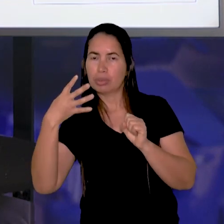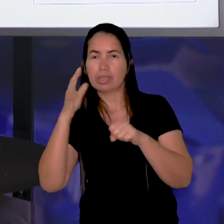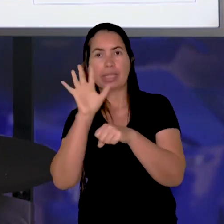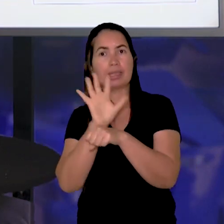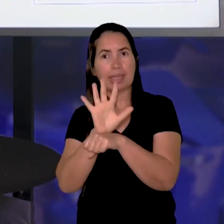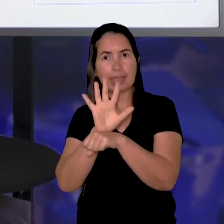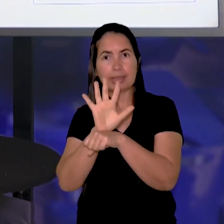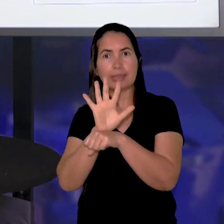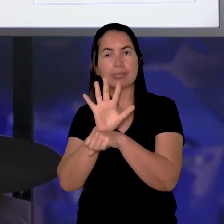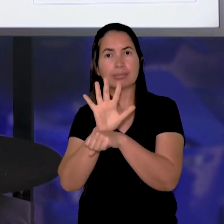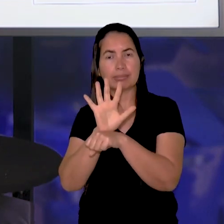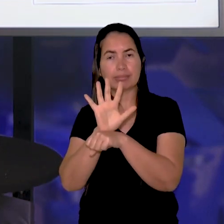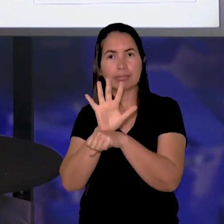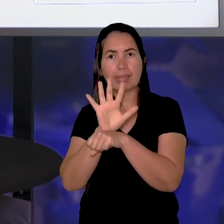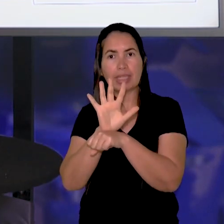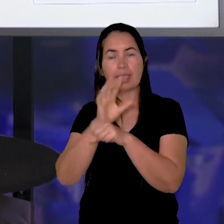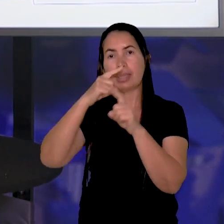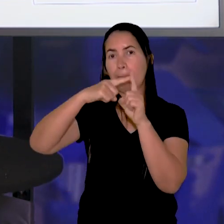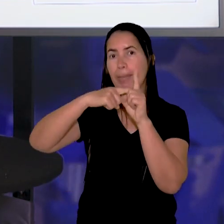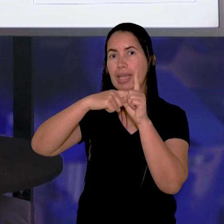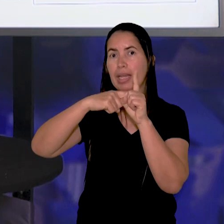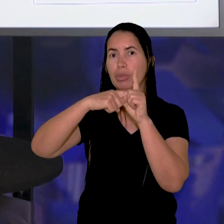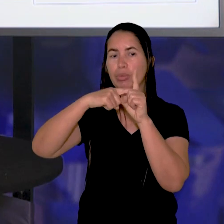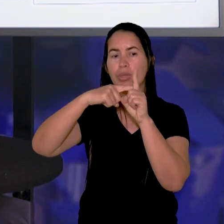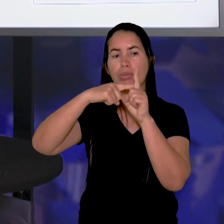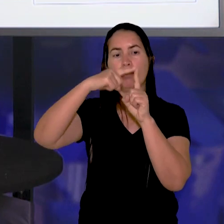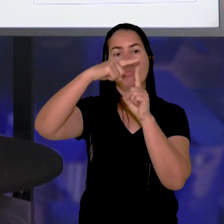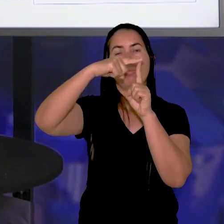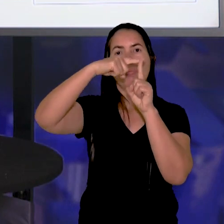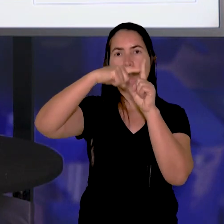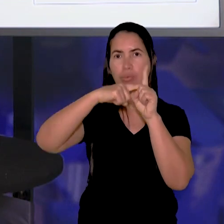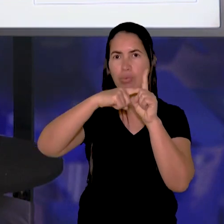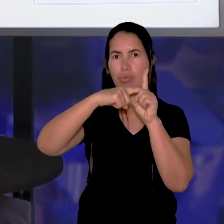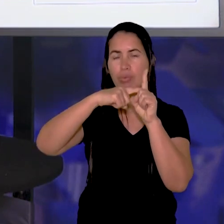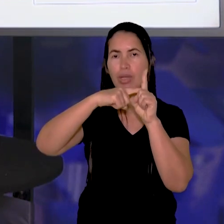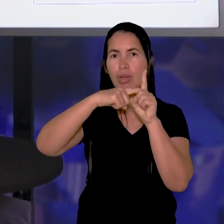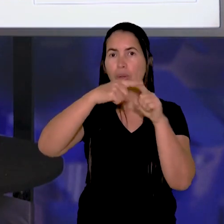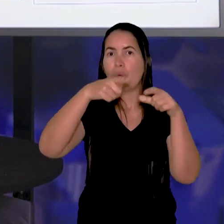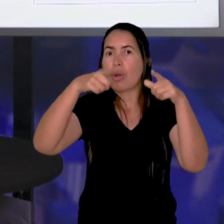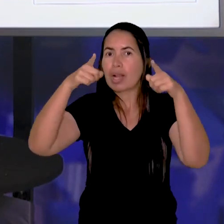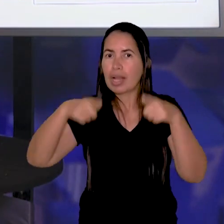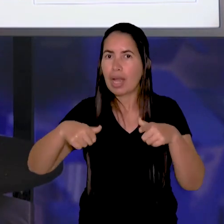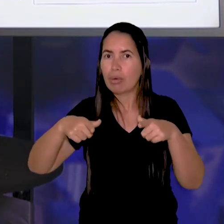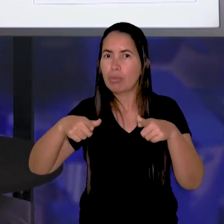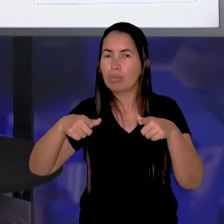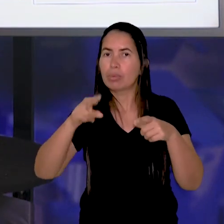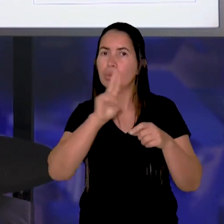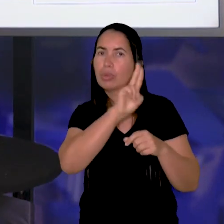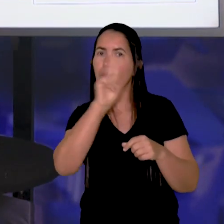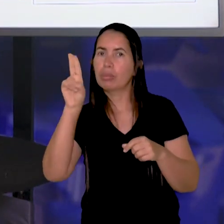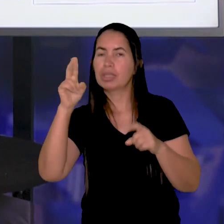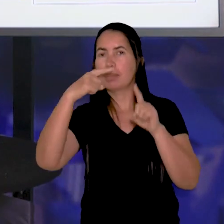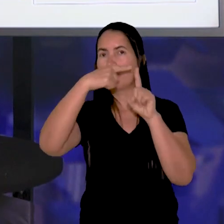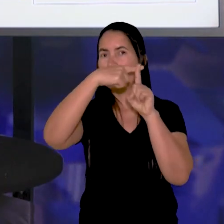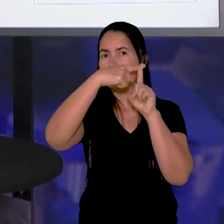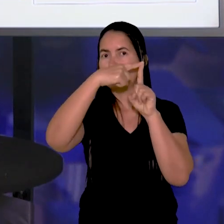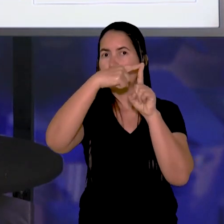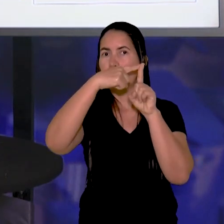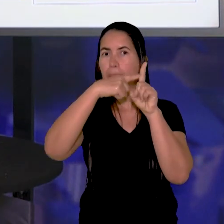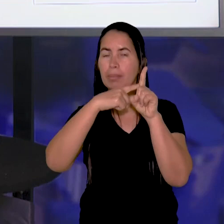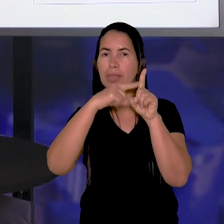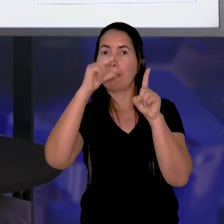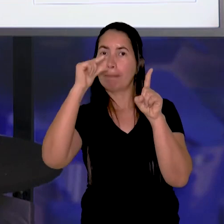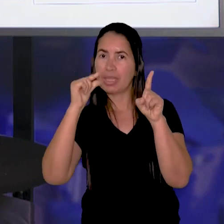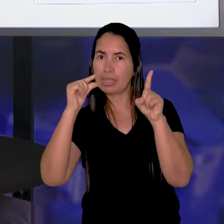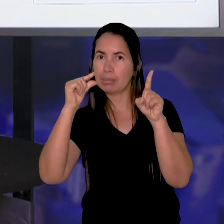tarde. A temperatura mais baixa em um local é chamada de temperatura